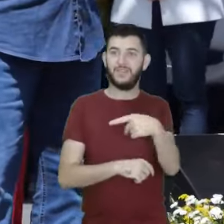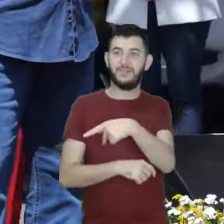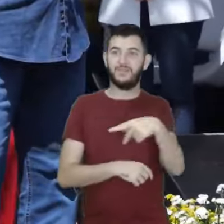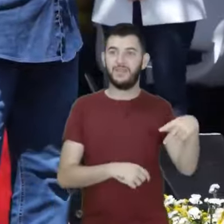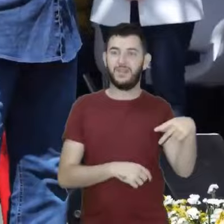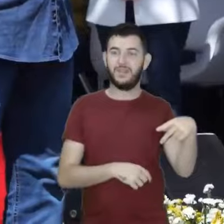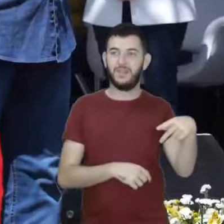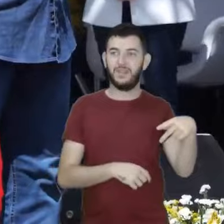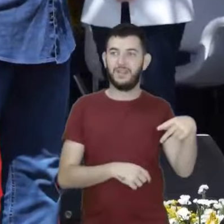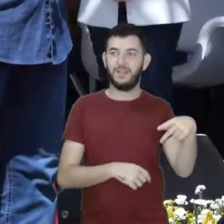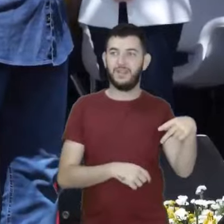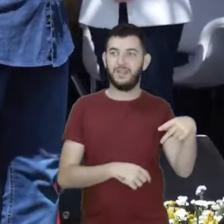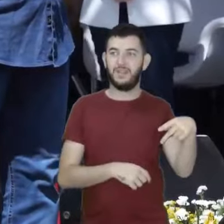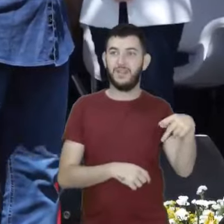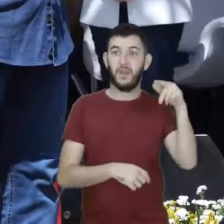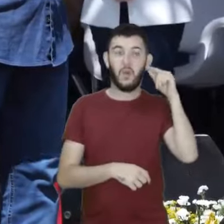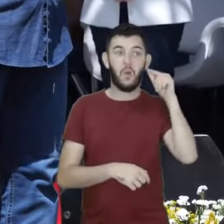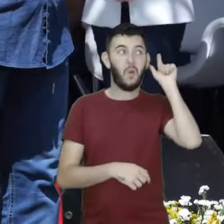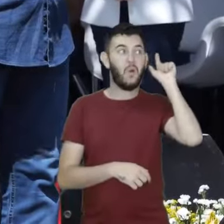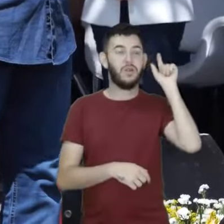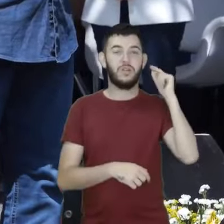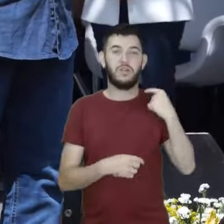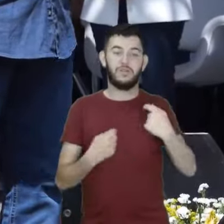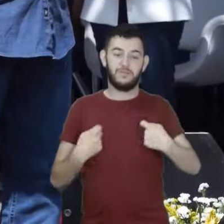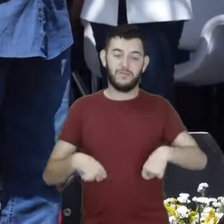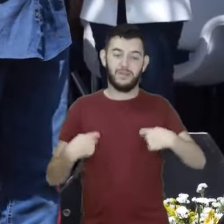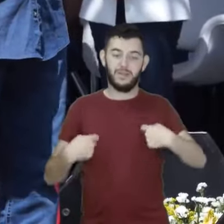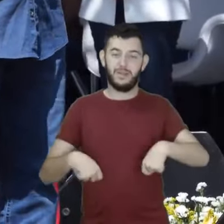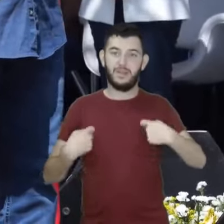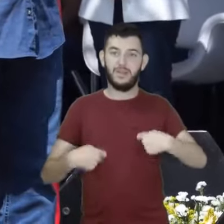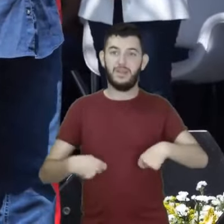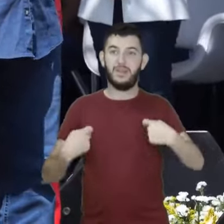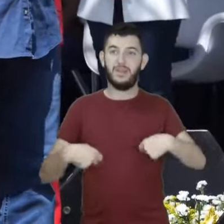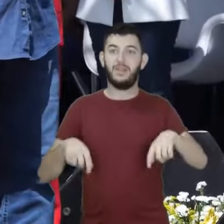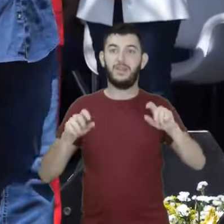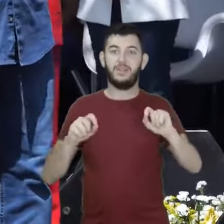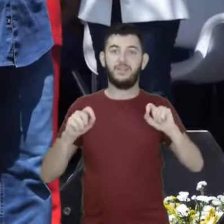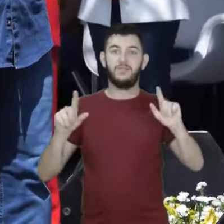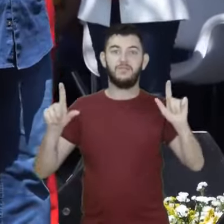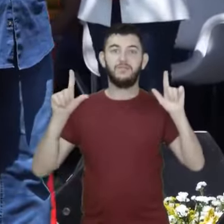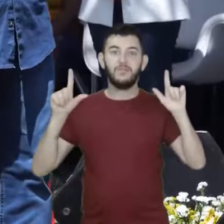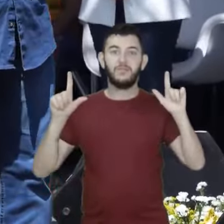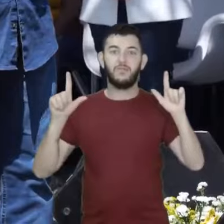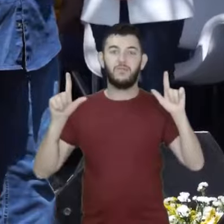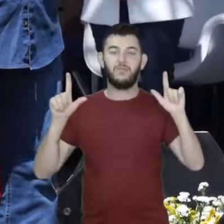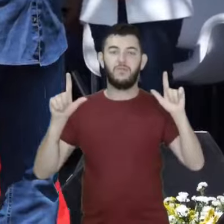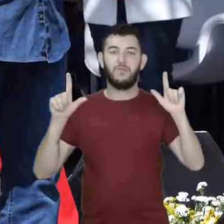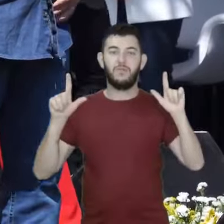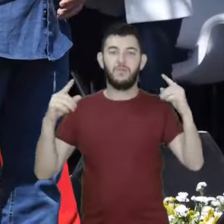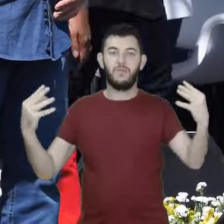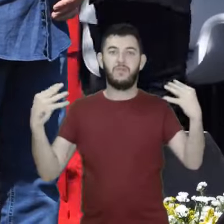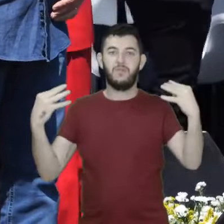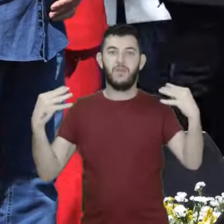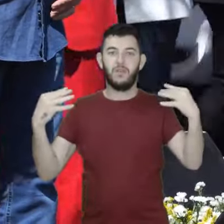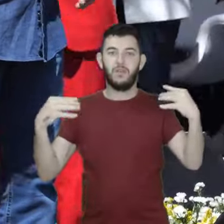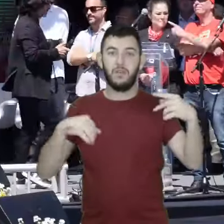está precisando de imagem a nível internacional, ninguém nunca convidou ele para